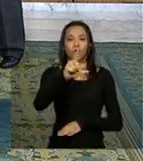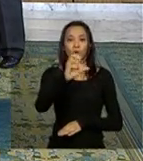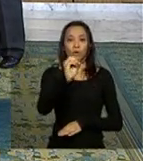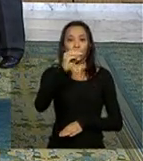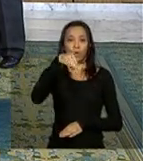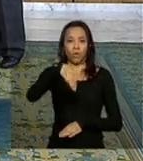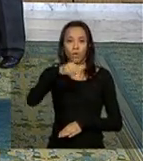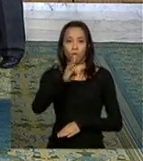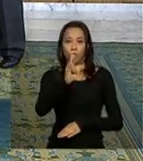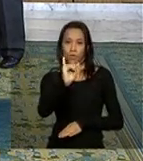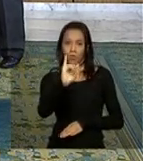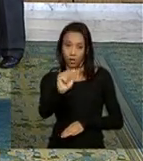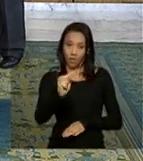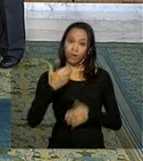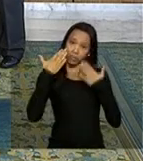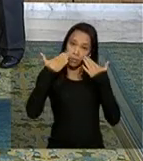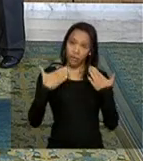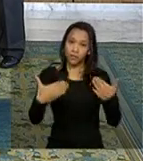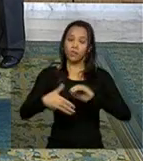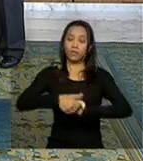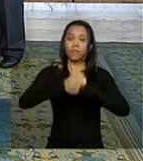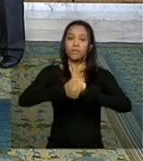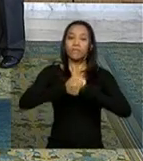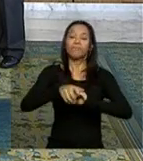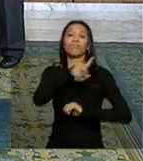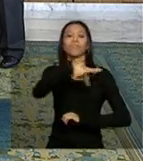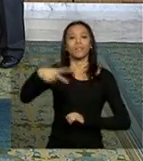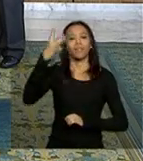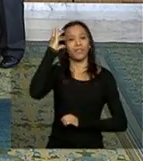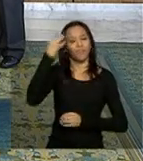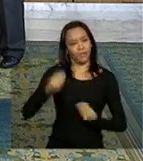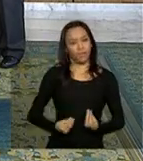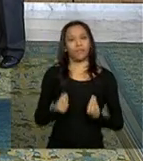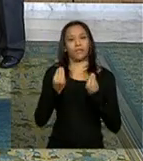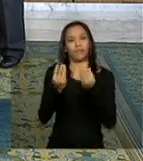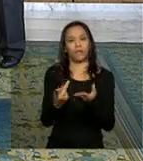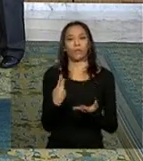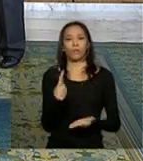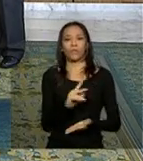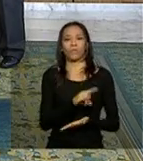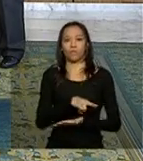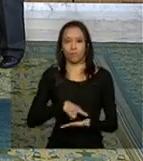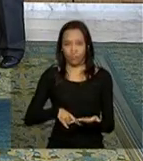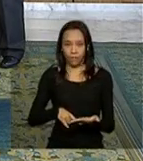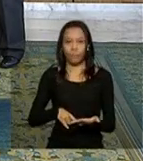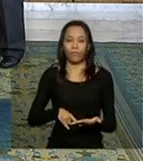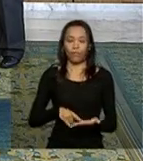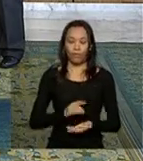Rousseff e entrega a sua carta credencial.